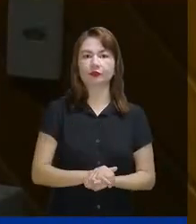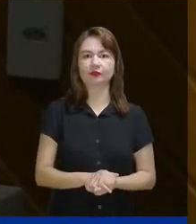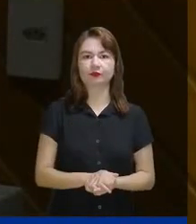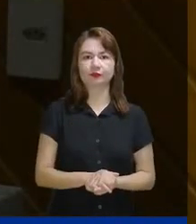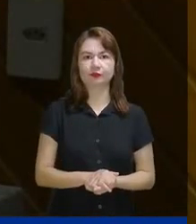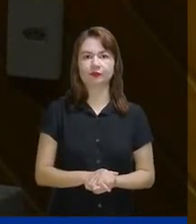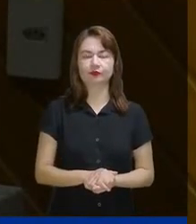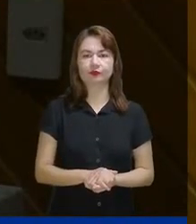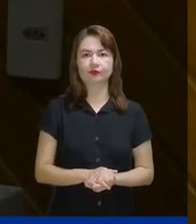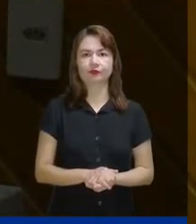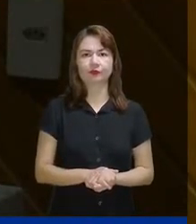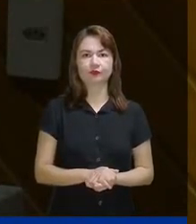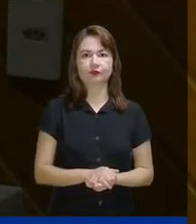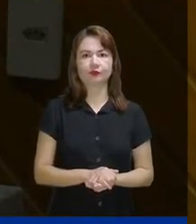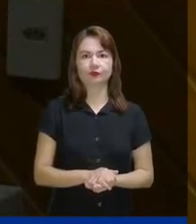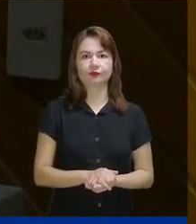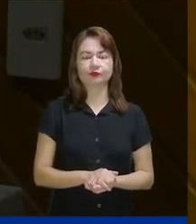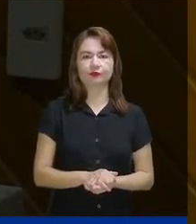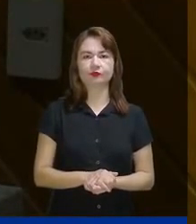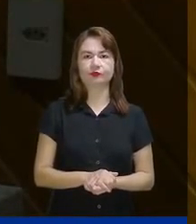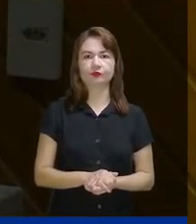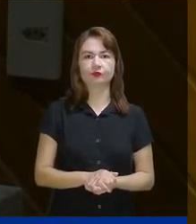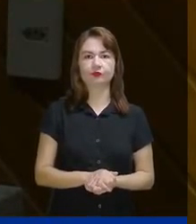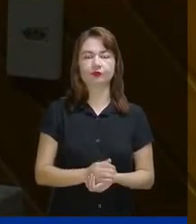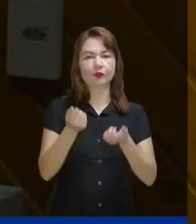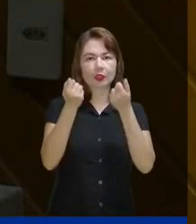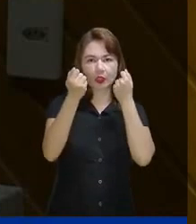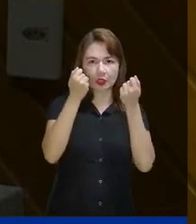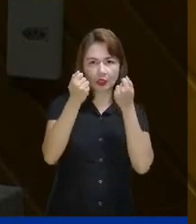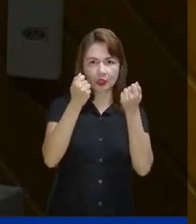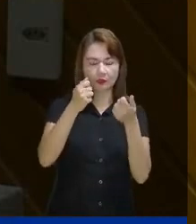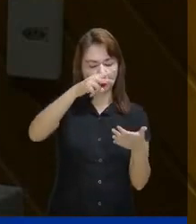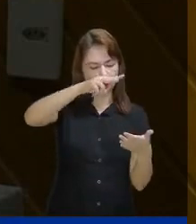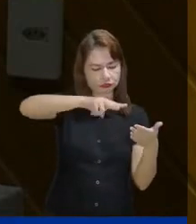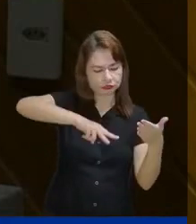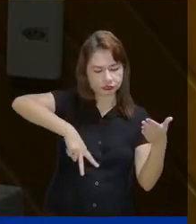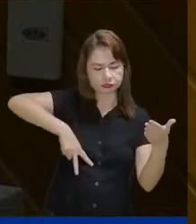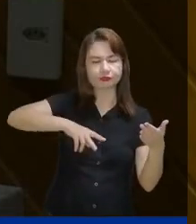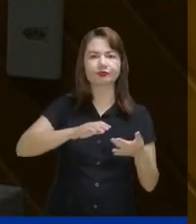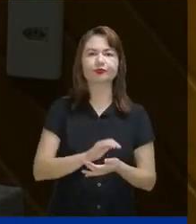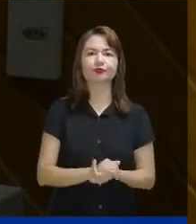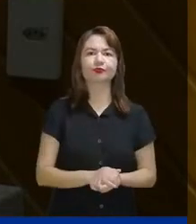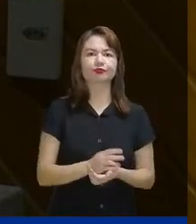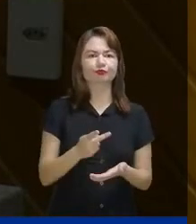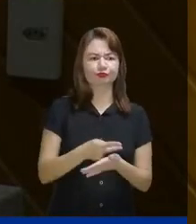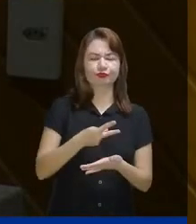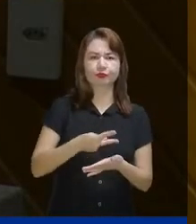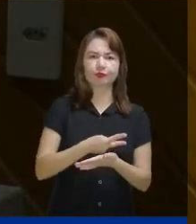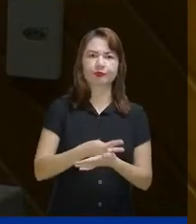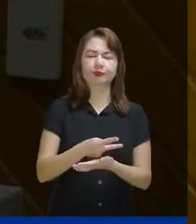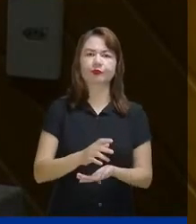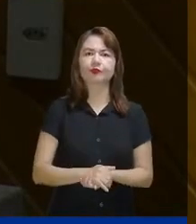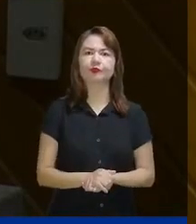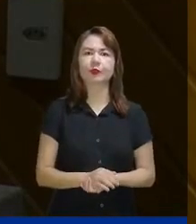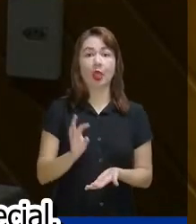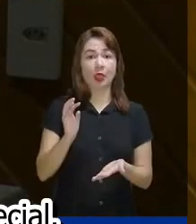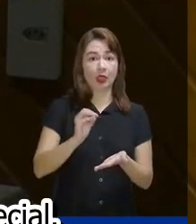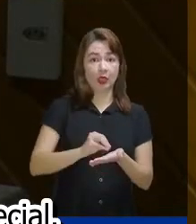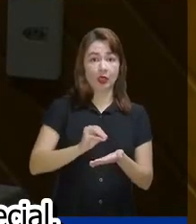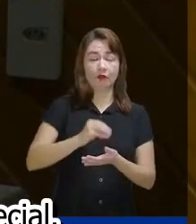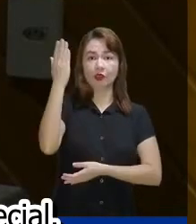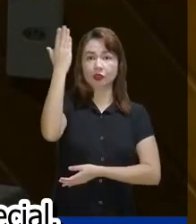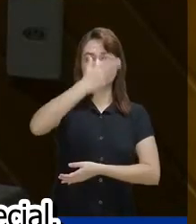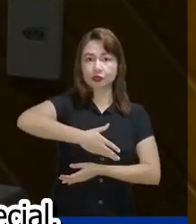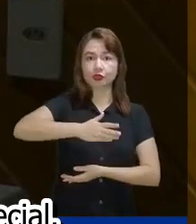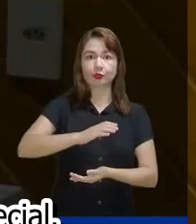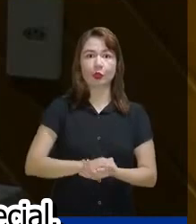presidente. Passo a examinar as irregularidades apontadas Foco no pela juiz unidade da classe dos técnica e pelo advogados, parquet. Rivaldo Valente. Em 1, ausência de